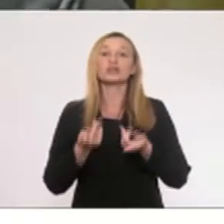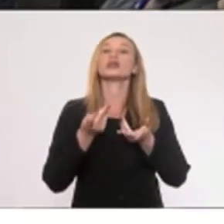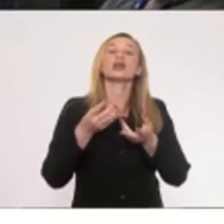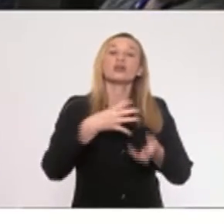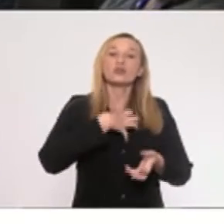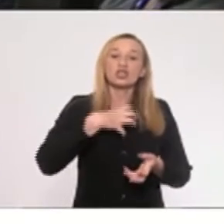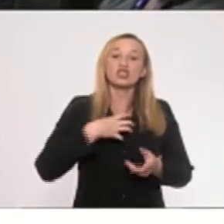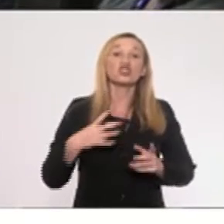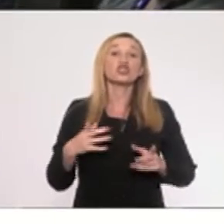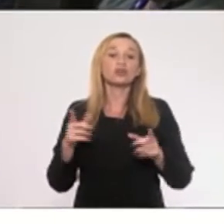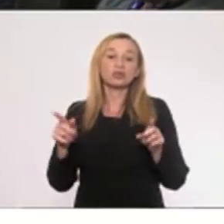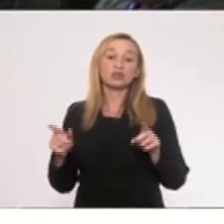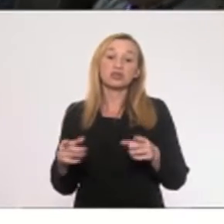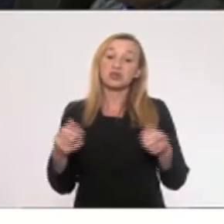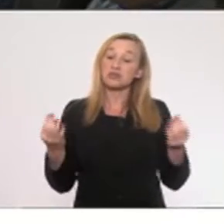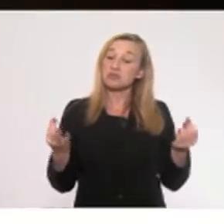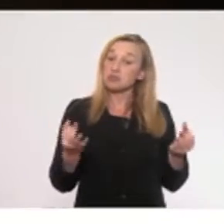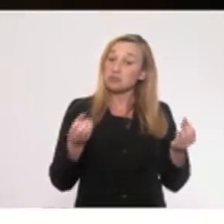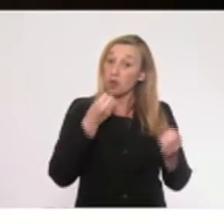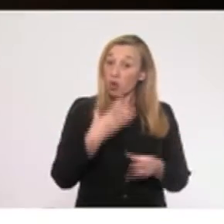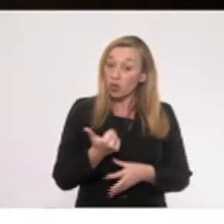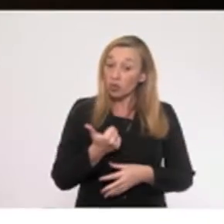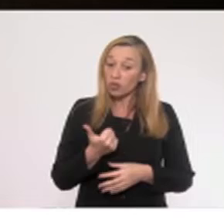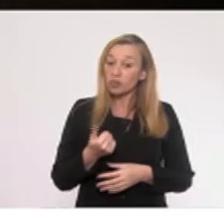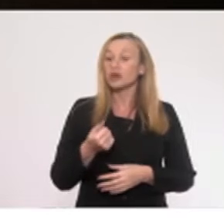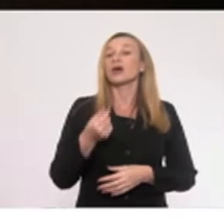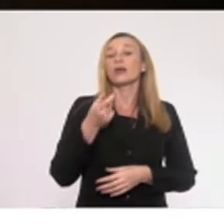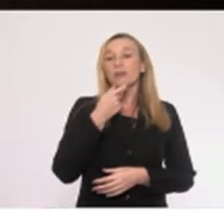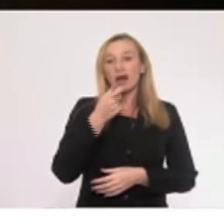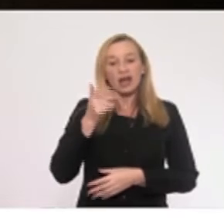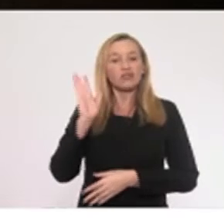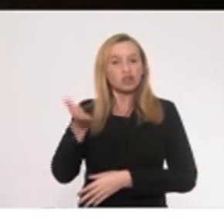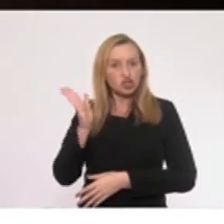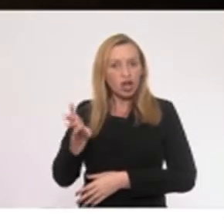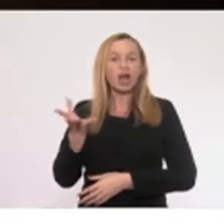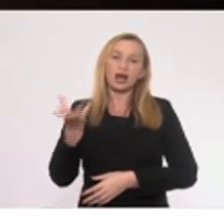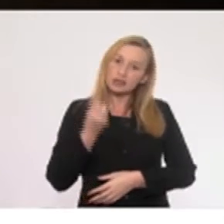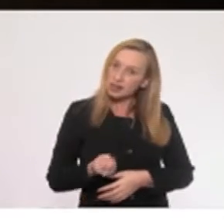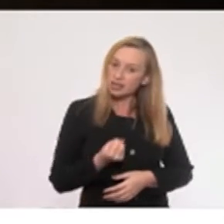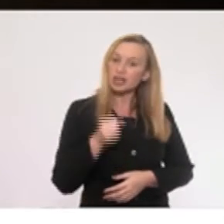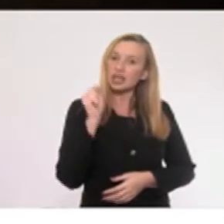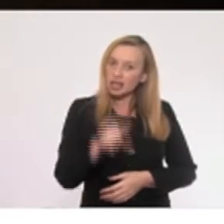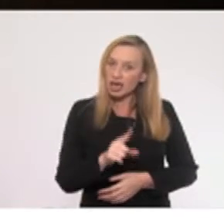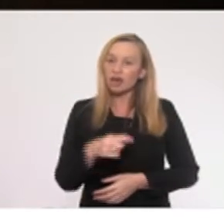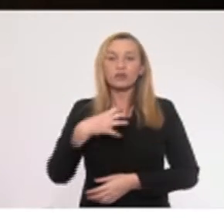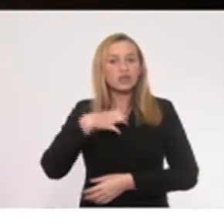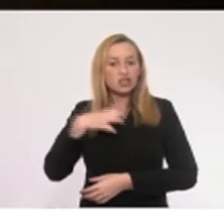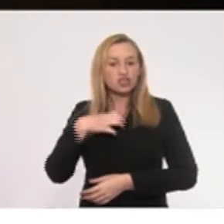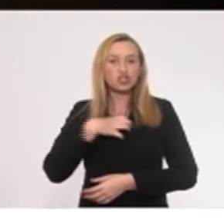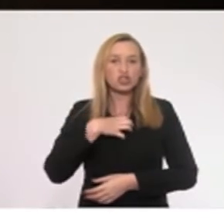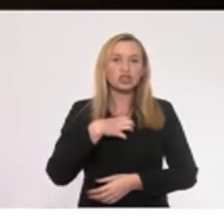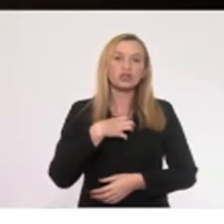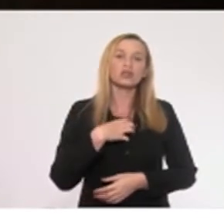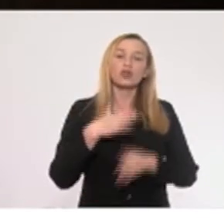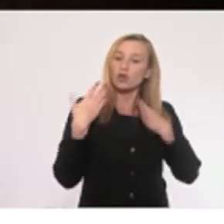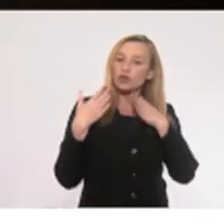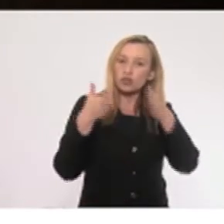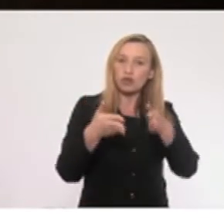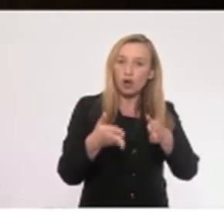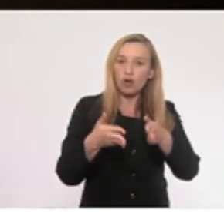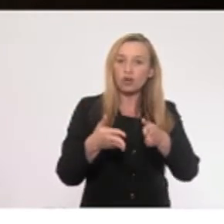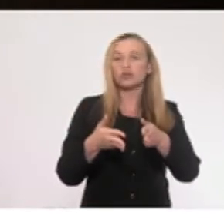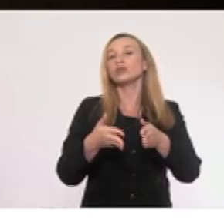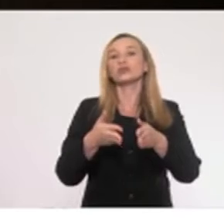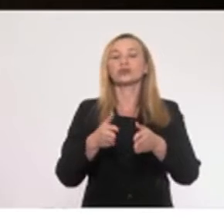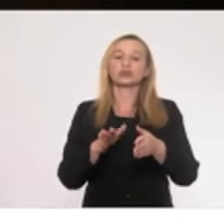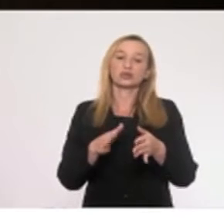no sentido, inclusive, muito pertinente, palavra a qual eu já aderi, que é o sentido de dar enfoque pedagógico a esse devedor,